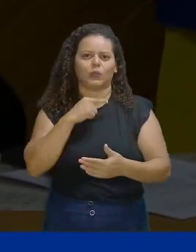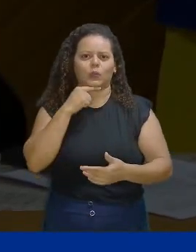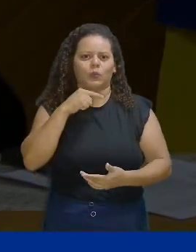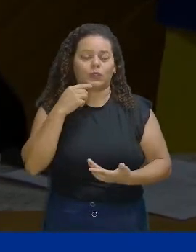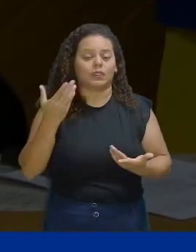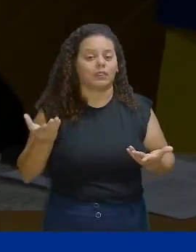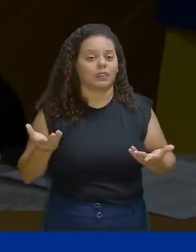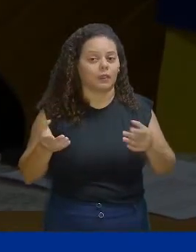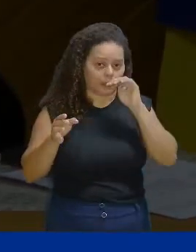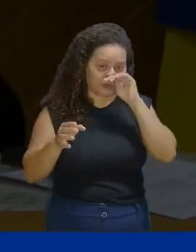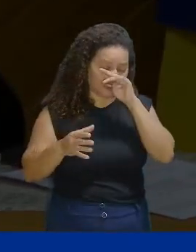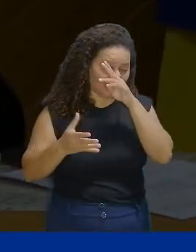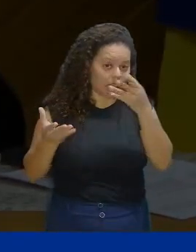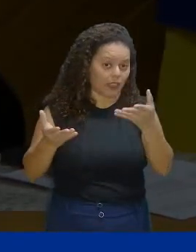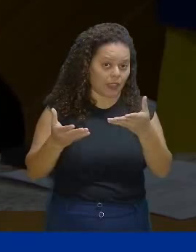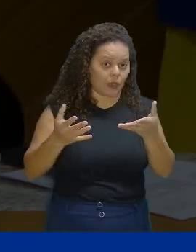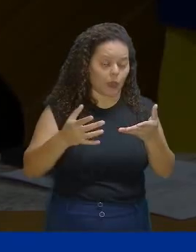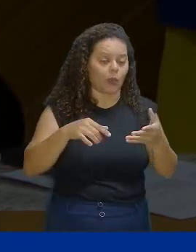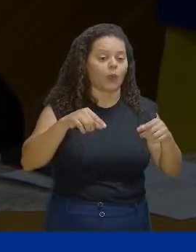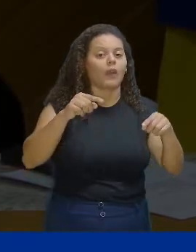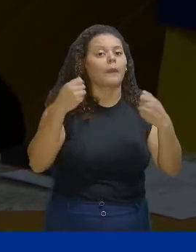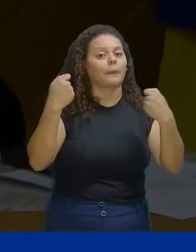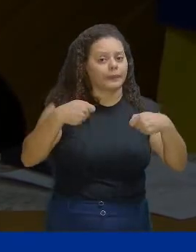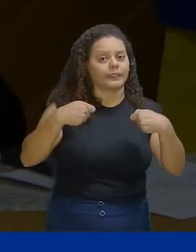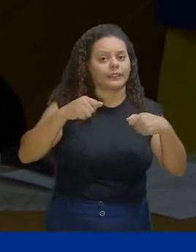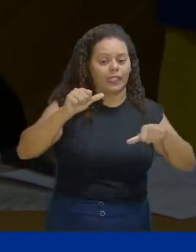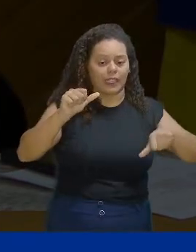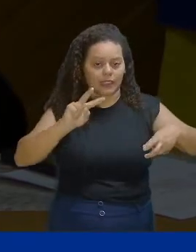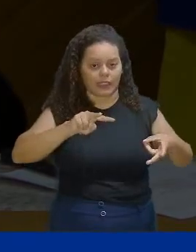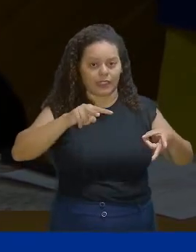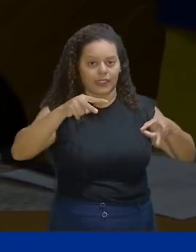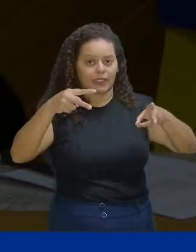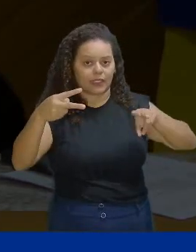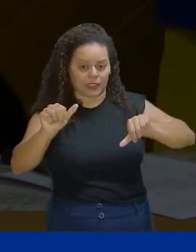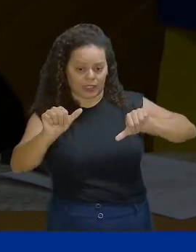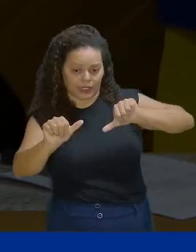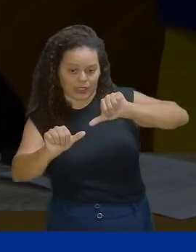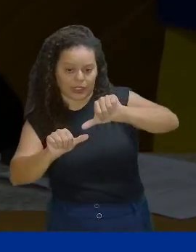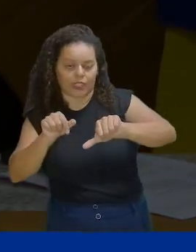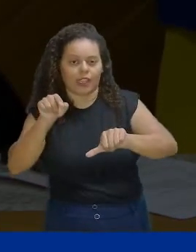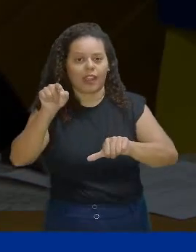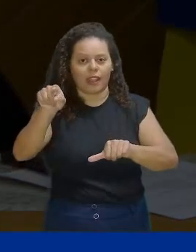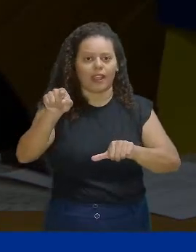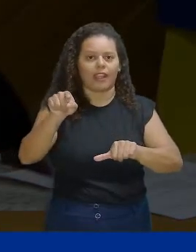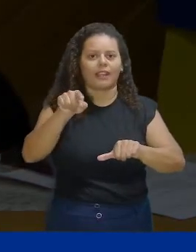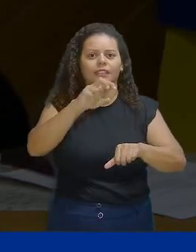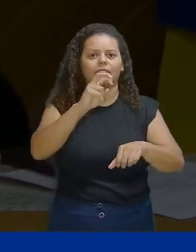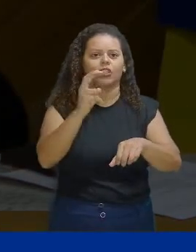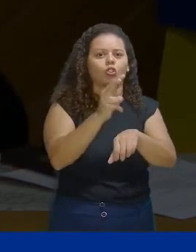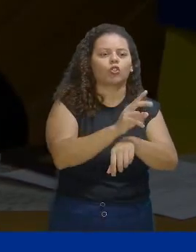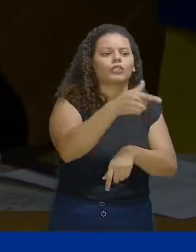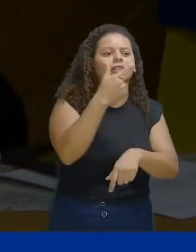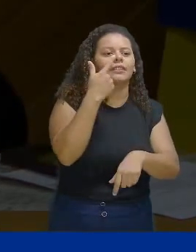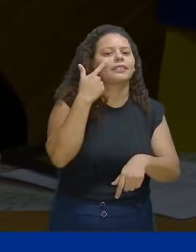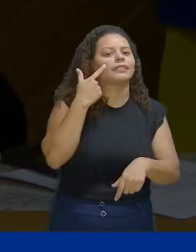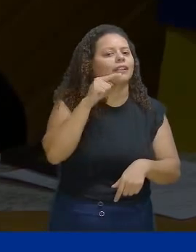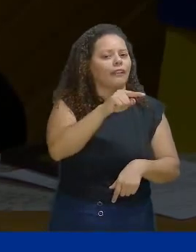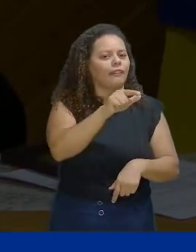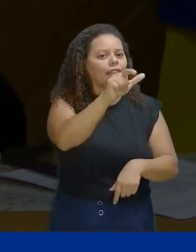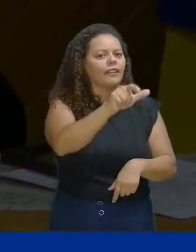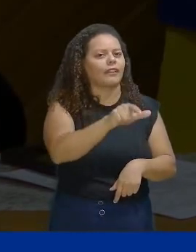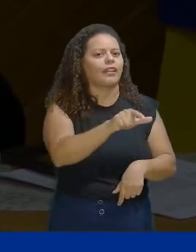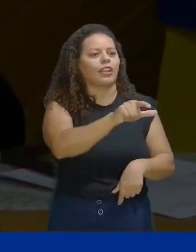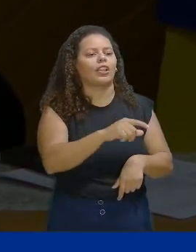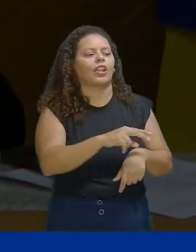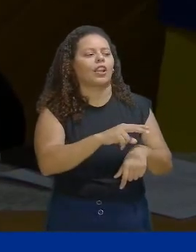foi exatamente por isso que se estabeleceu um período de transição. Foi submetido à corregedoria, o parecer do